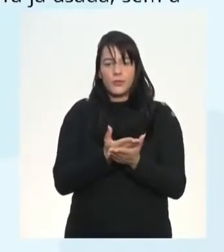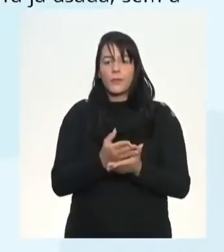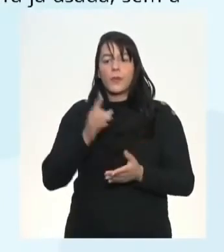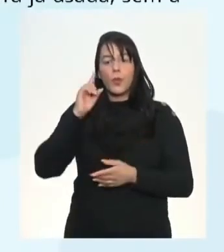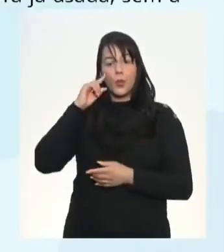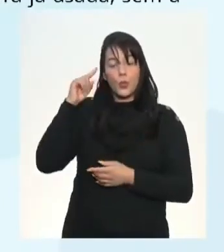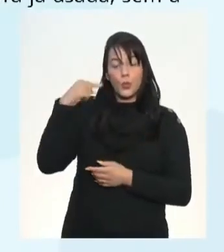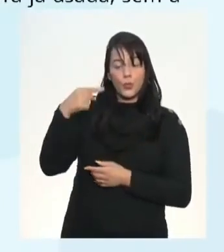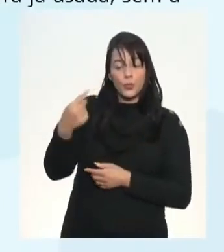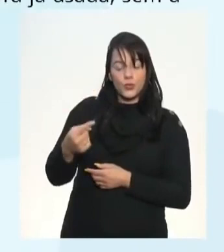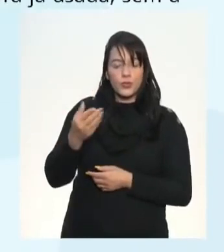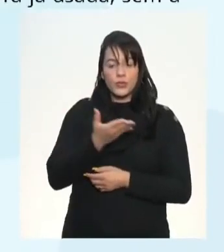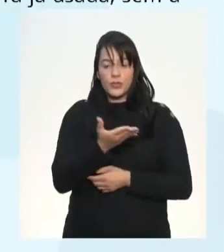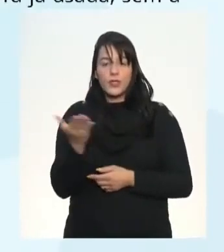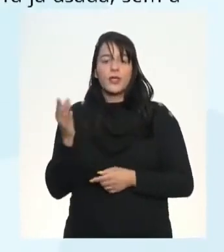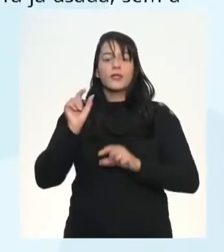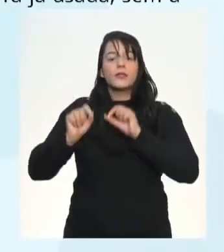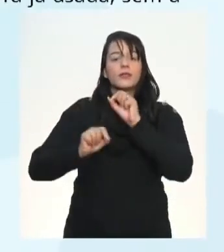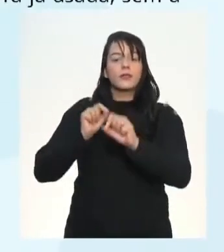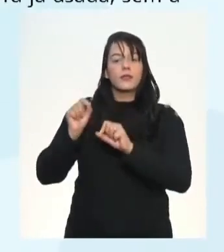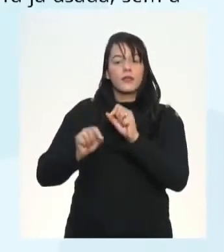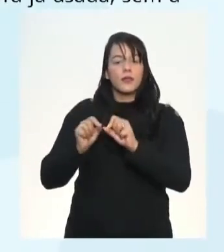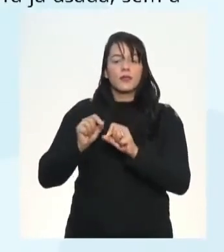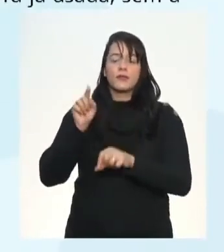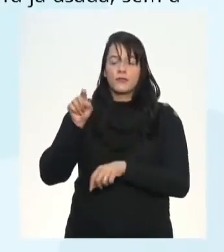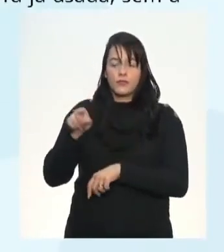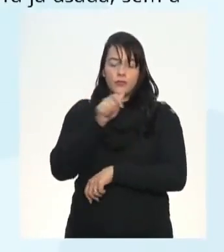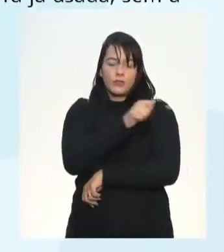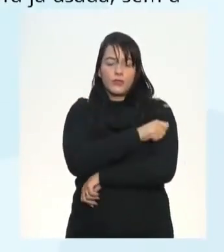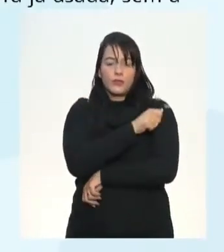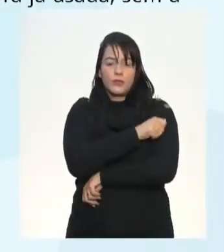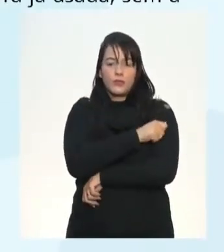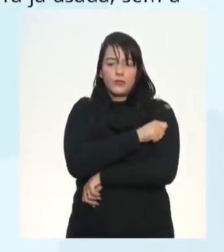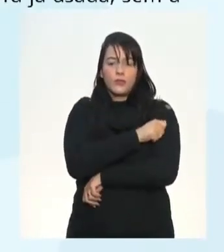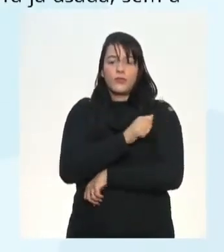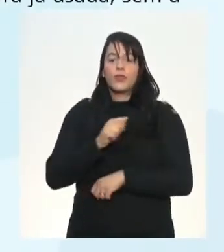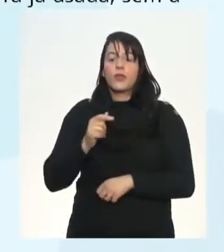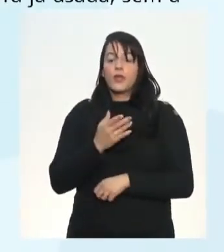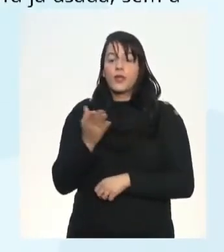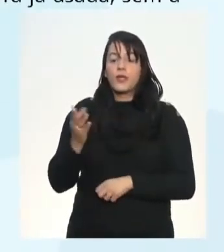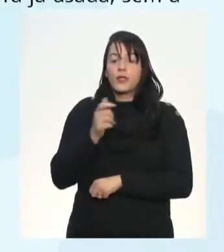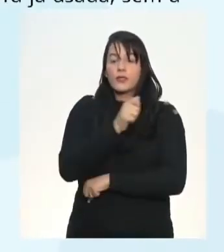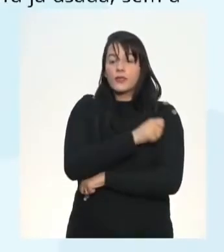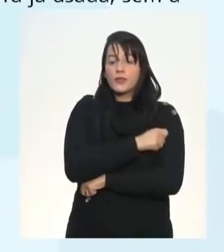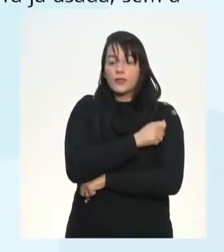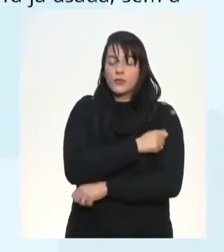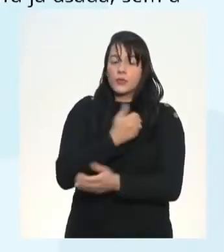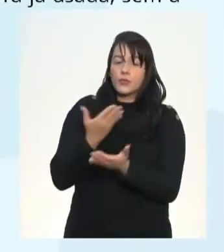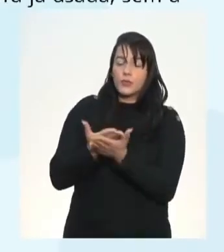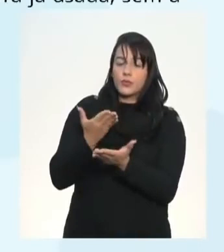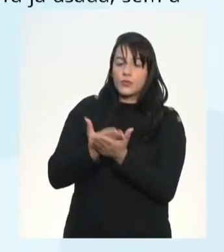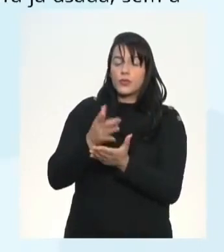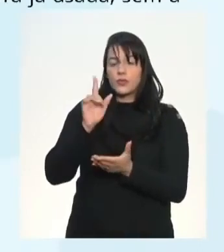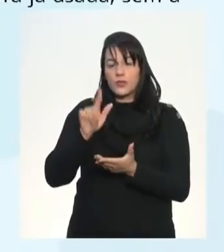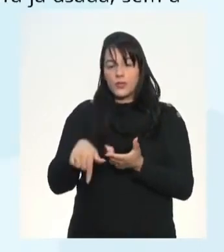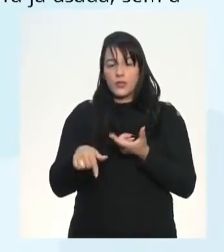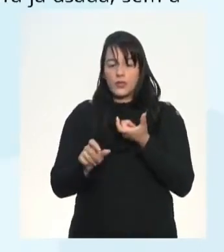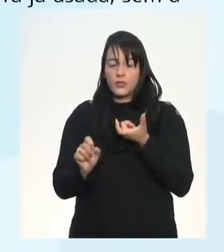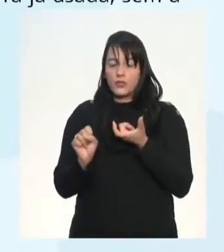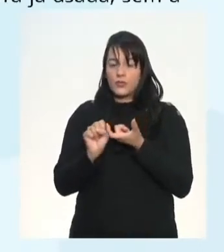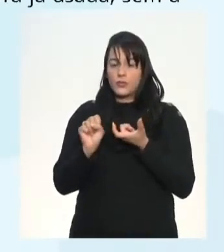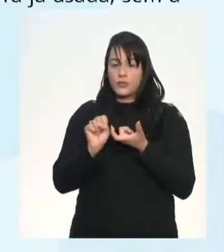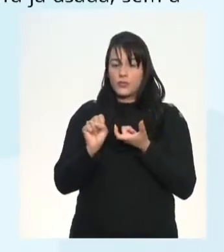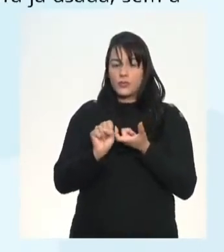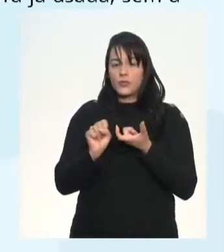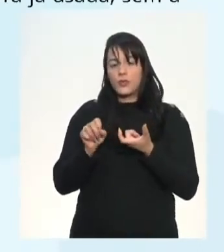dias, eles quem? Os estudantes. Então, observem que estudantes é um substantivo, ok? E o eles